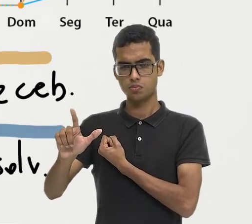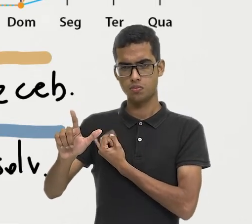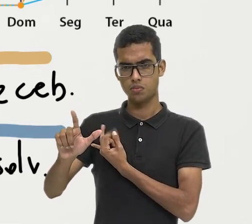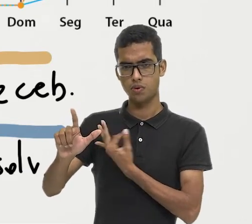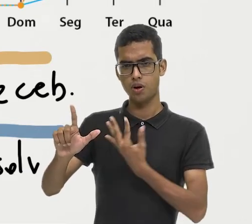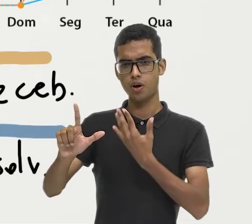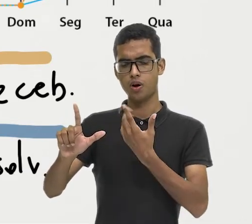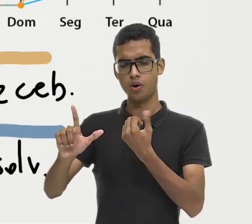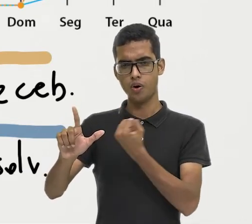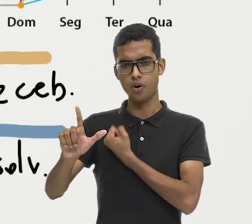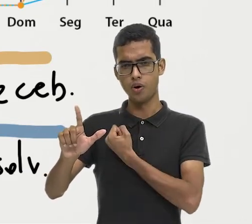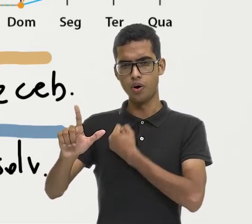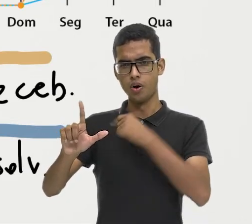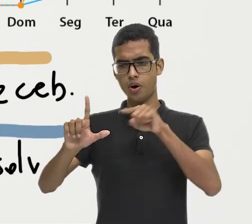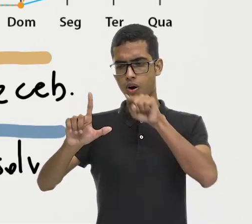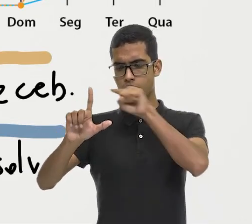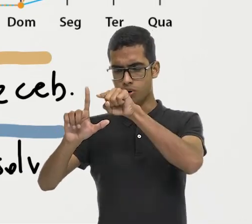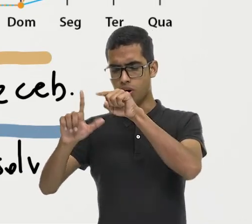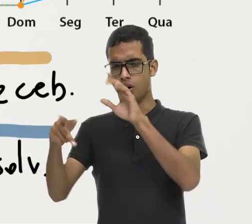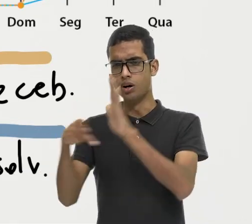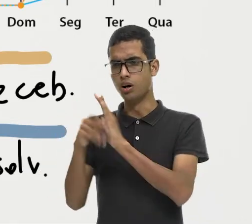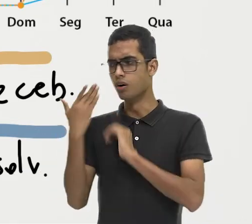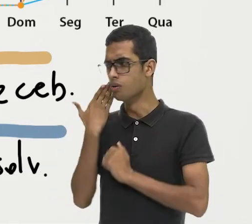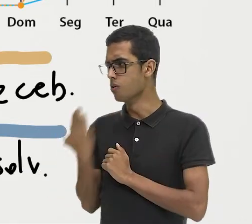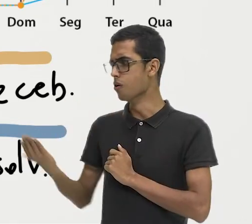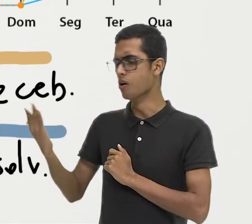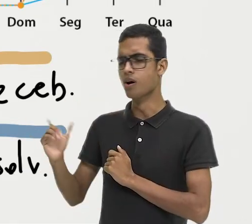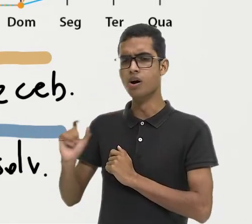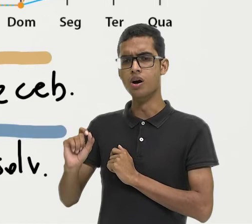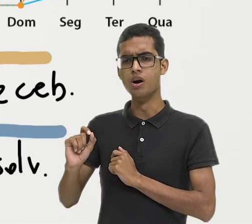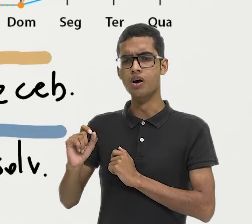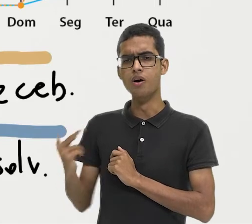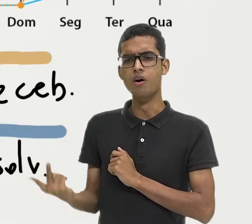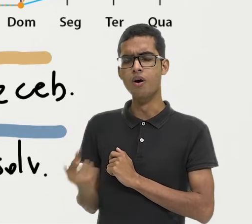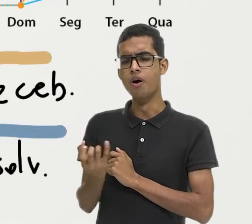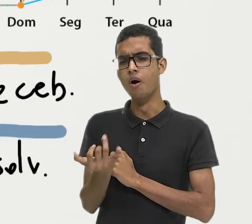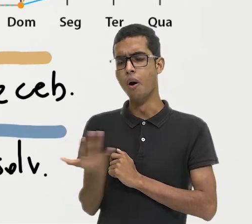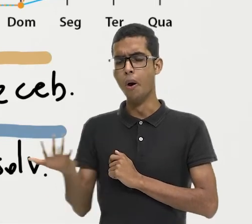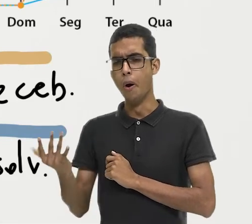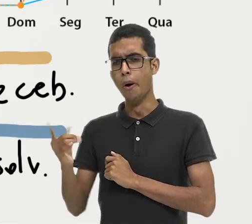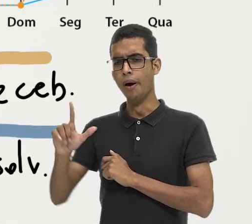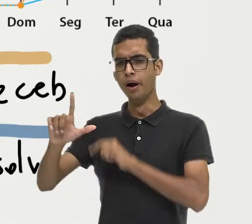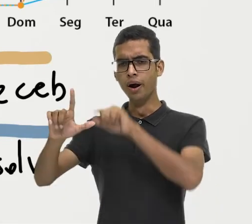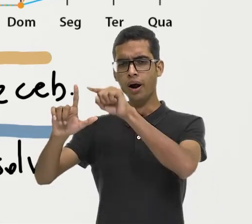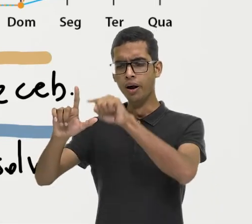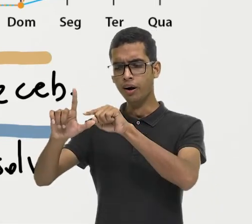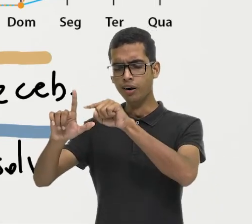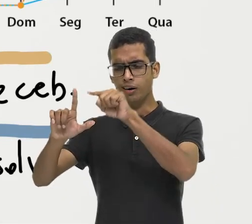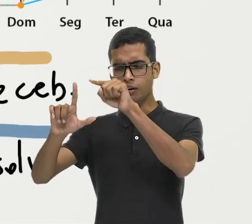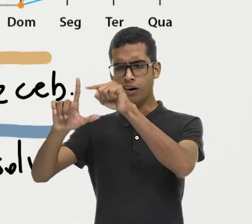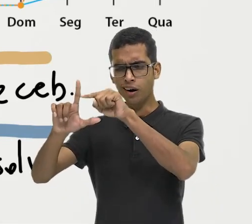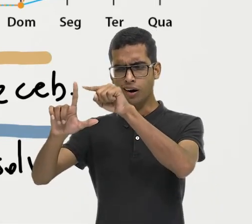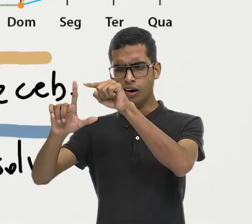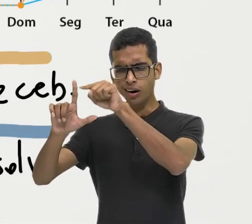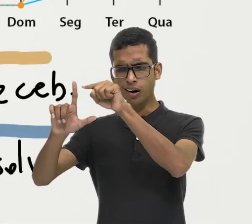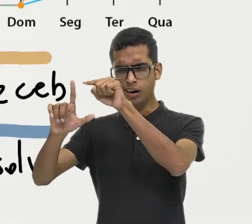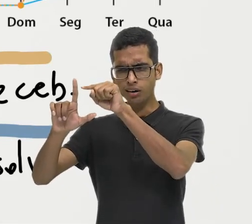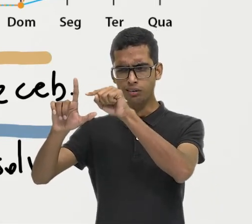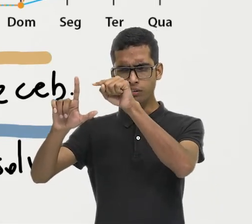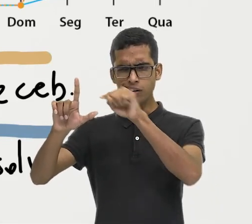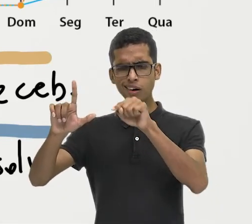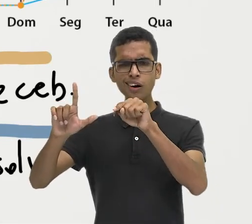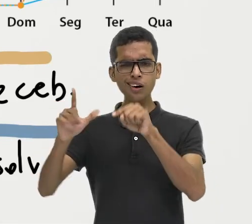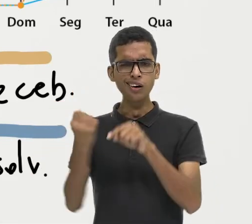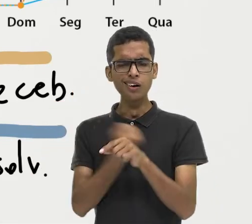maior está ou estiver um ponto no gráfico, é porque ele equivale a um valor numérico maior